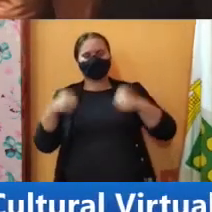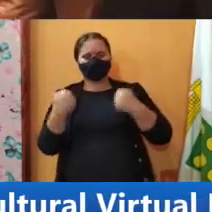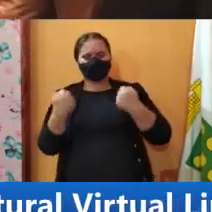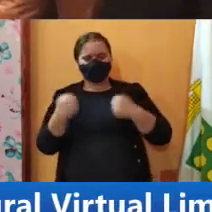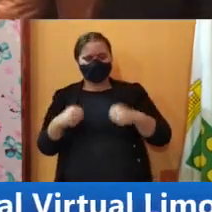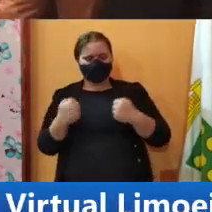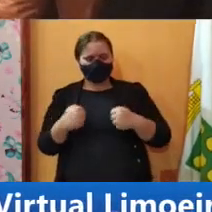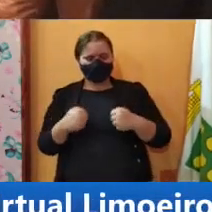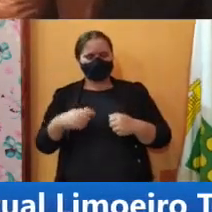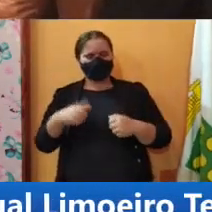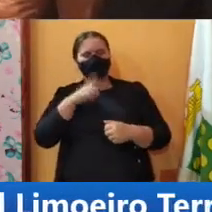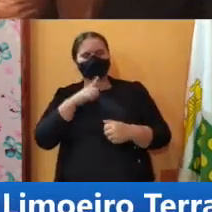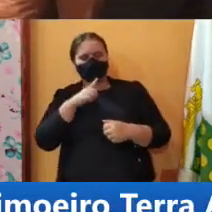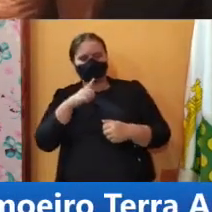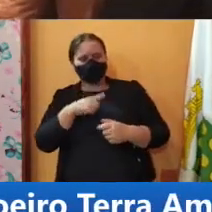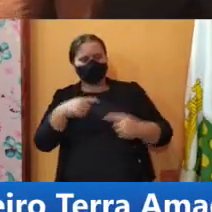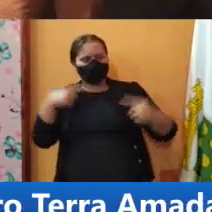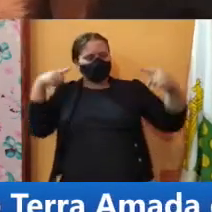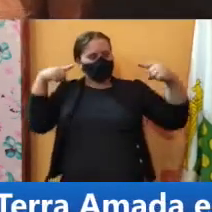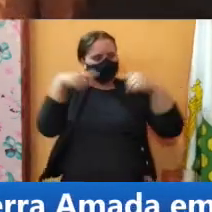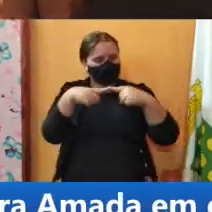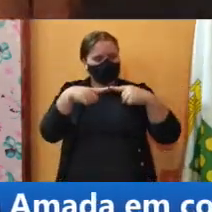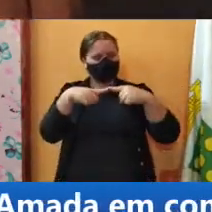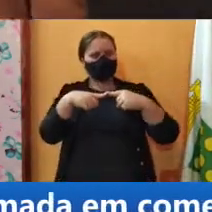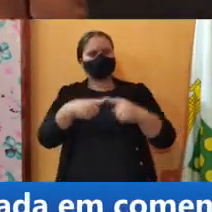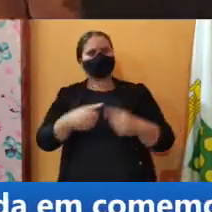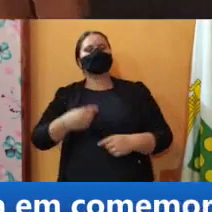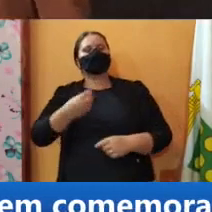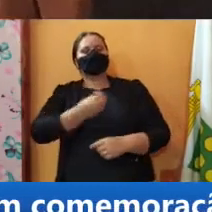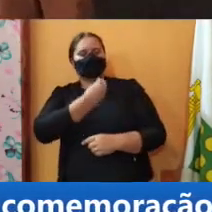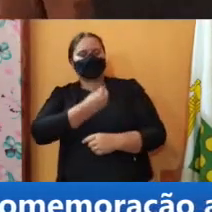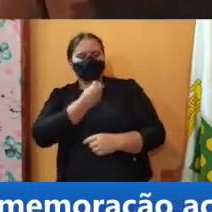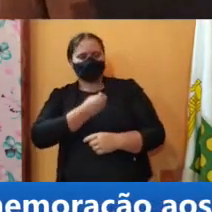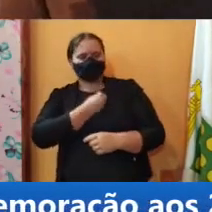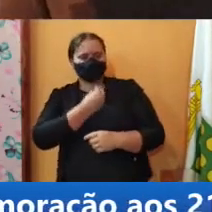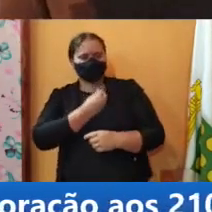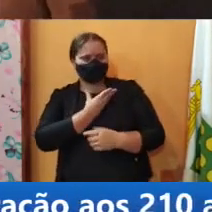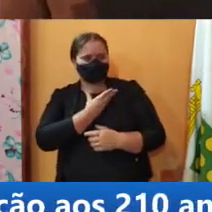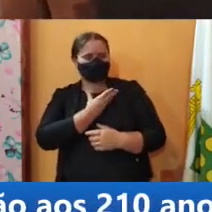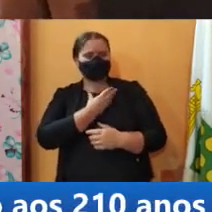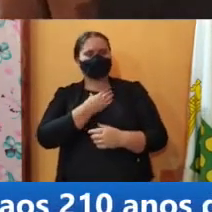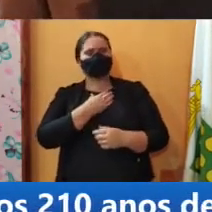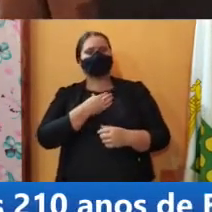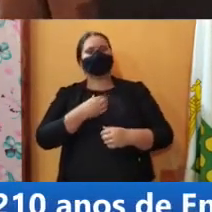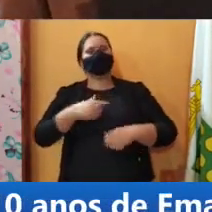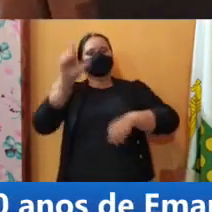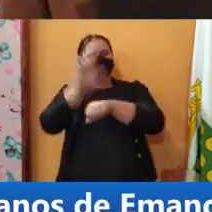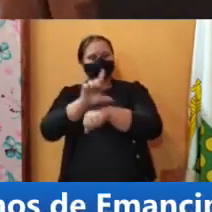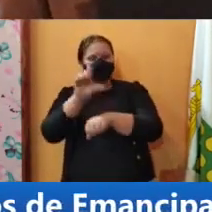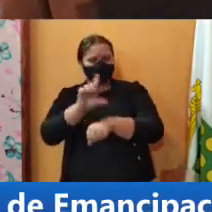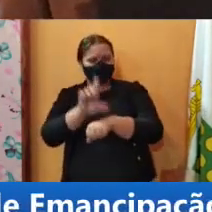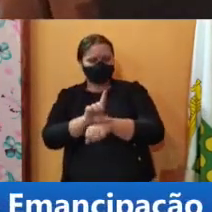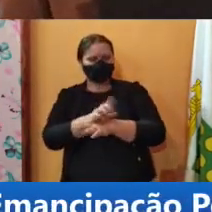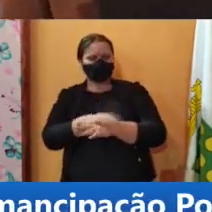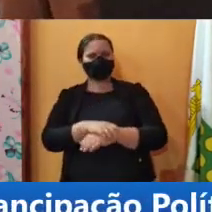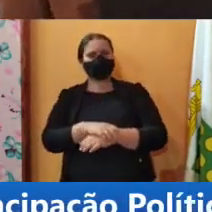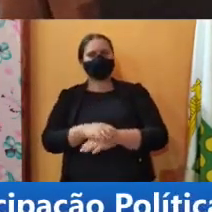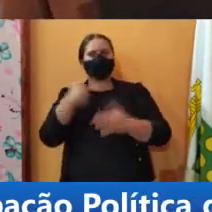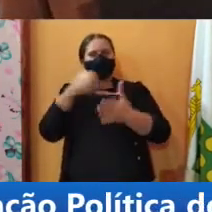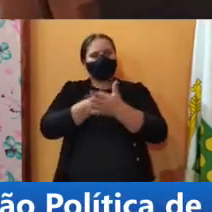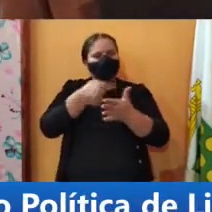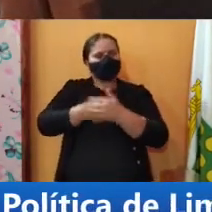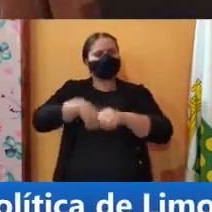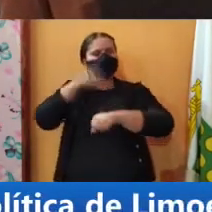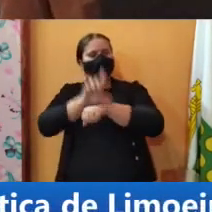que a gente tenha uma causa a que dedicar a vida. Hoje, Orlando, você está dedicando sua vida por Limoeiro, Zé também e